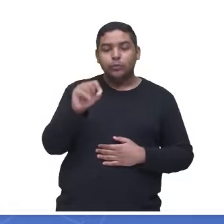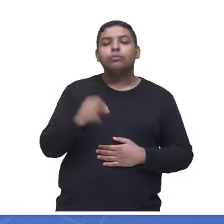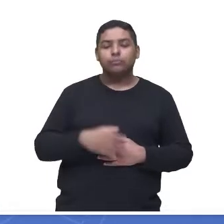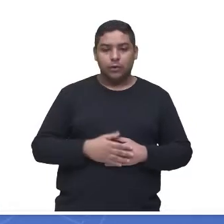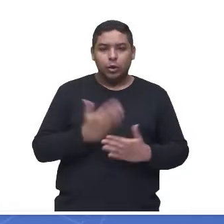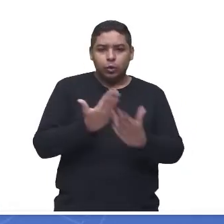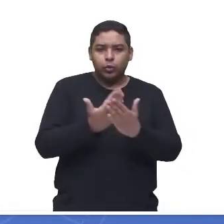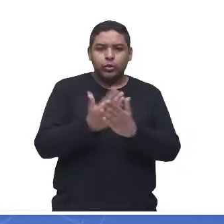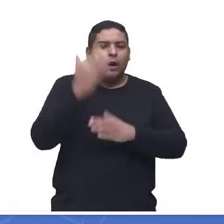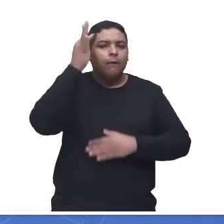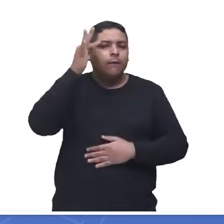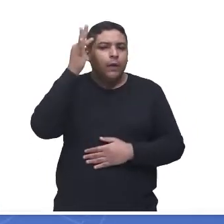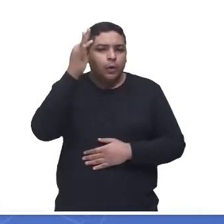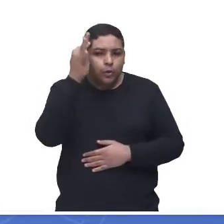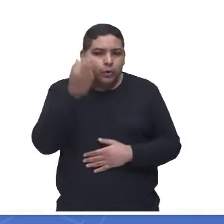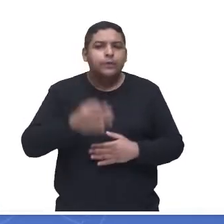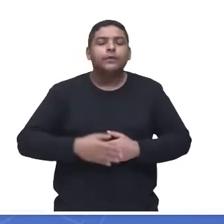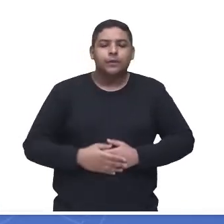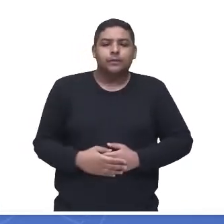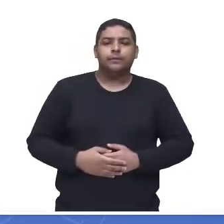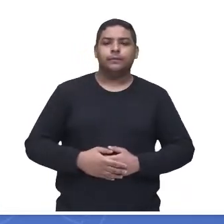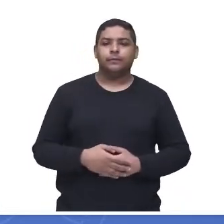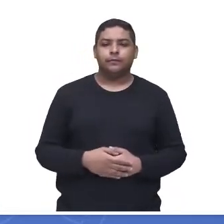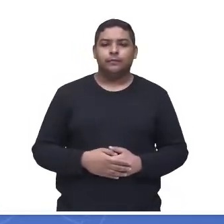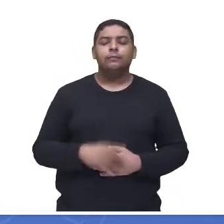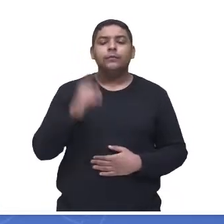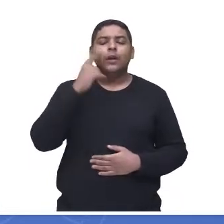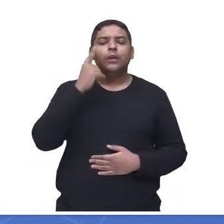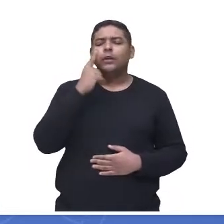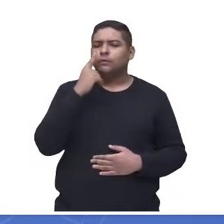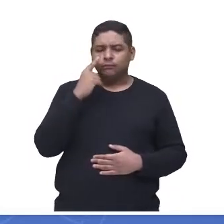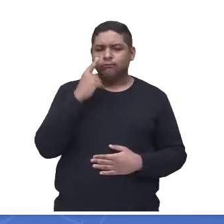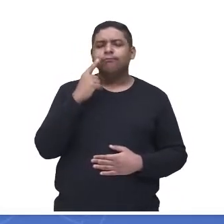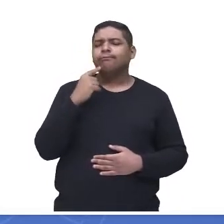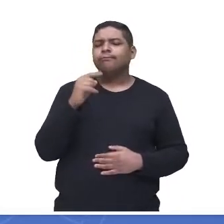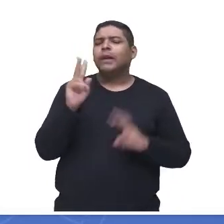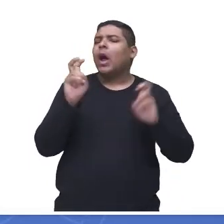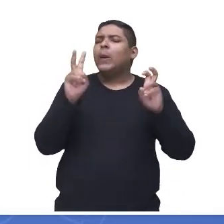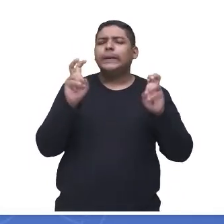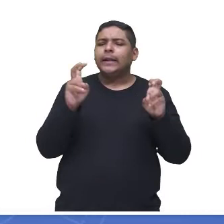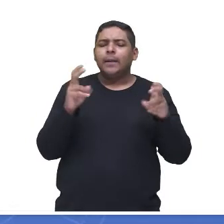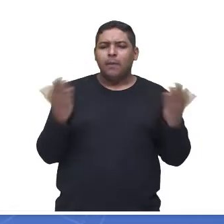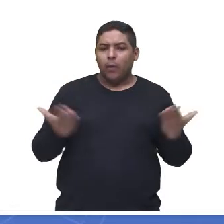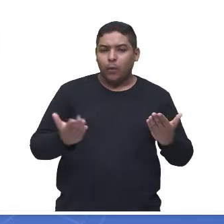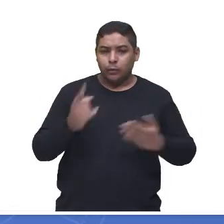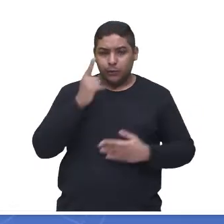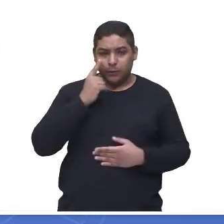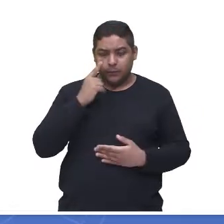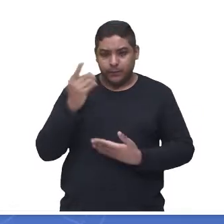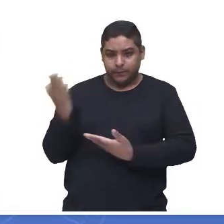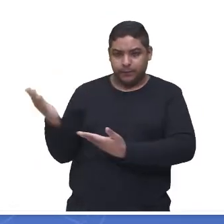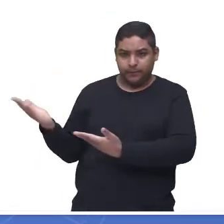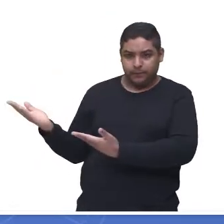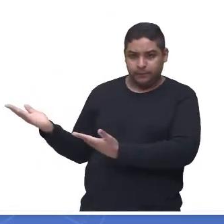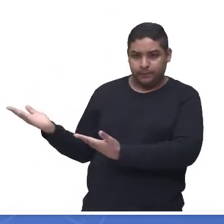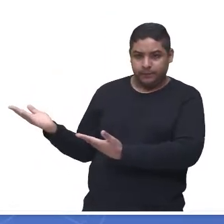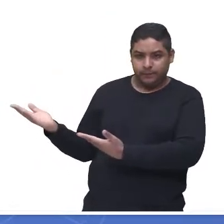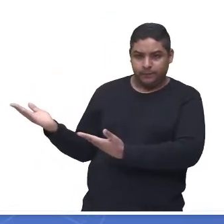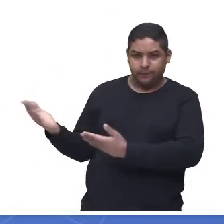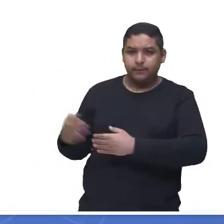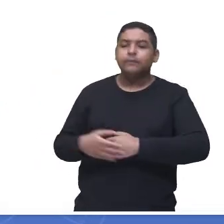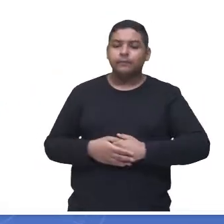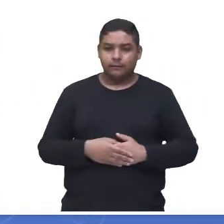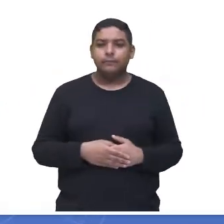vocês nesse dia e vamos, então, verificar qual é o conteúdo da aula de hoje. Nós estamos na aula